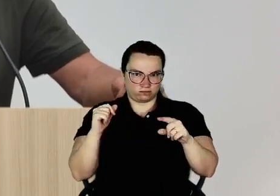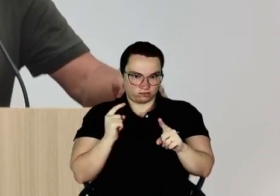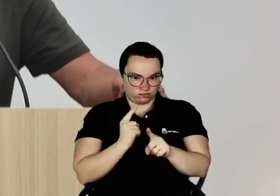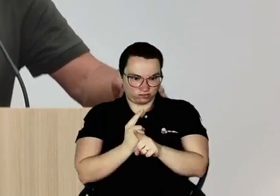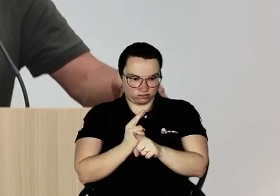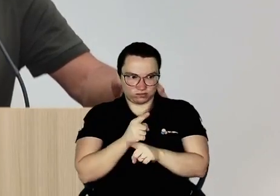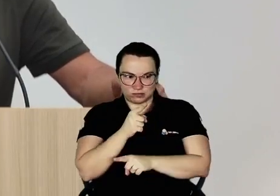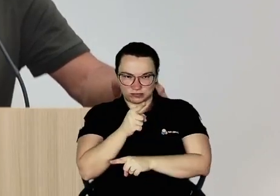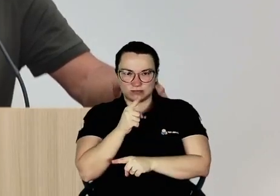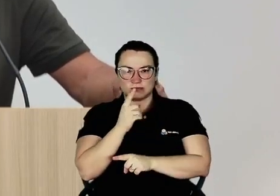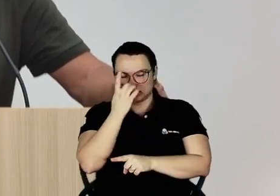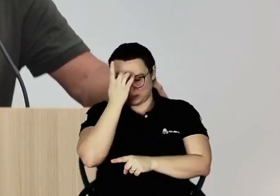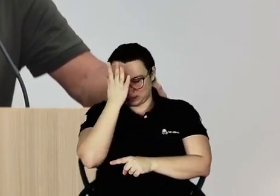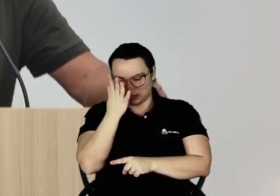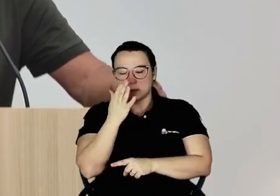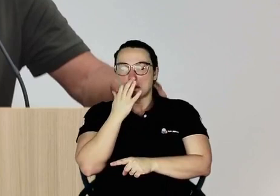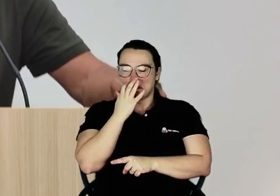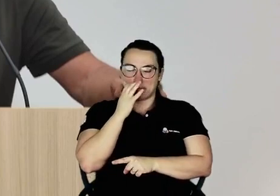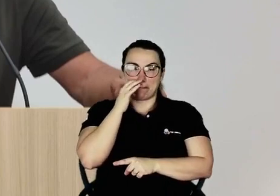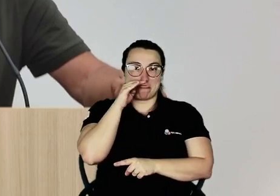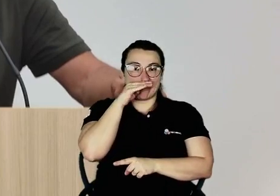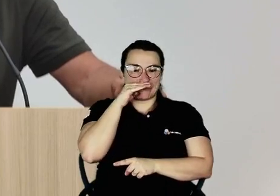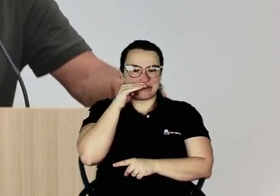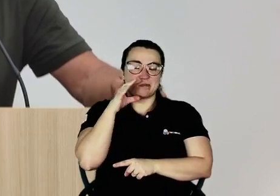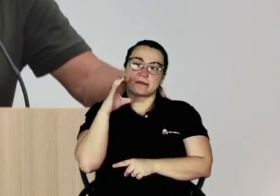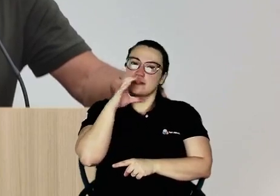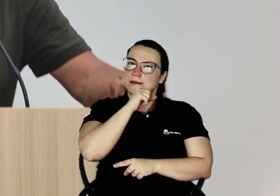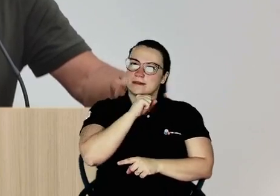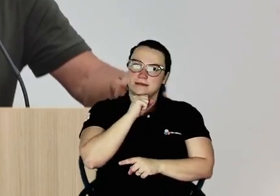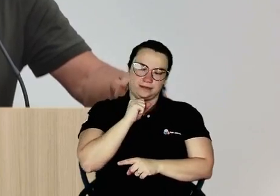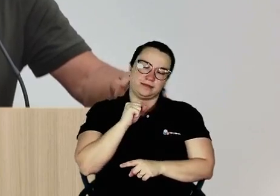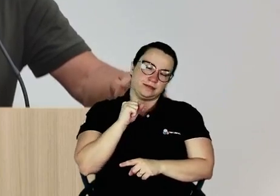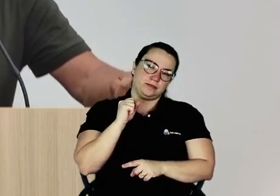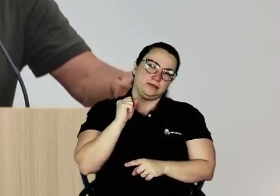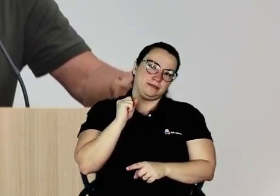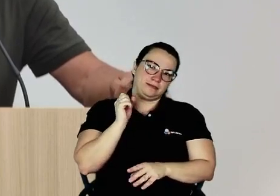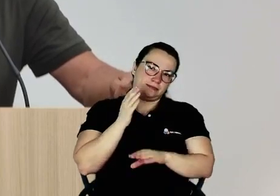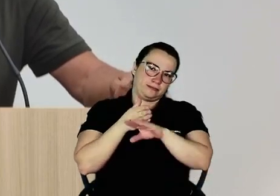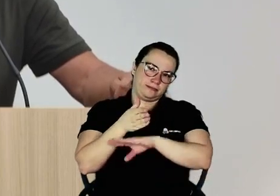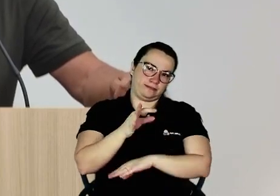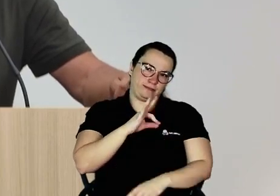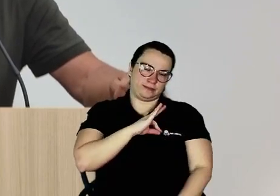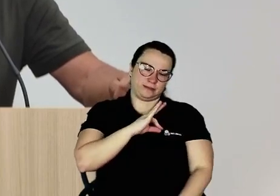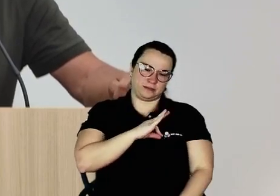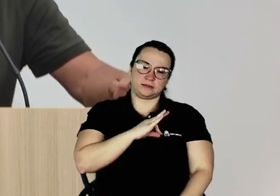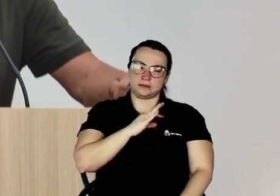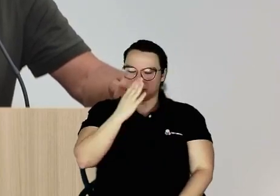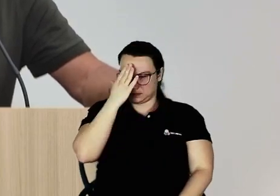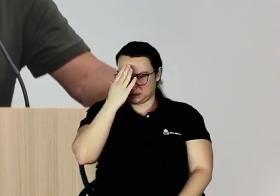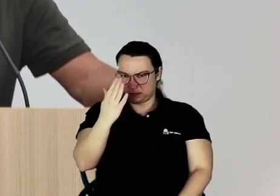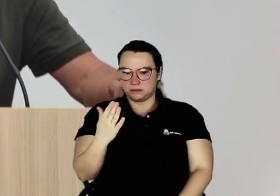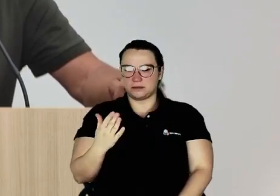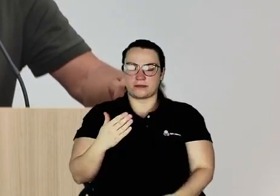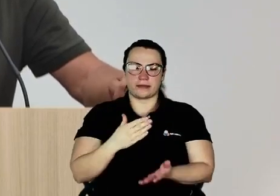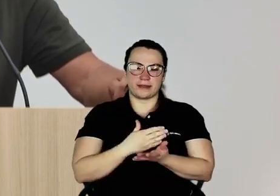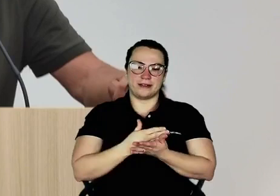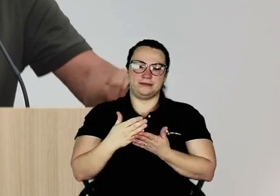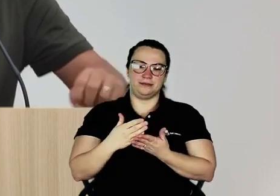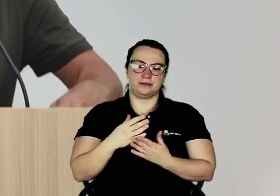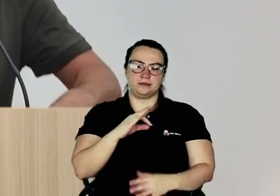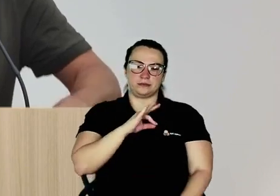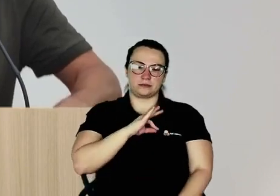com certeza absoluta, mais rápido atendido. Então, eu quero aqui agradecer aí a iniciativa da Polícia